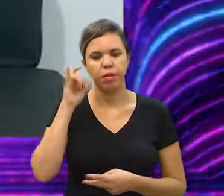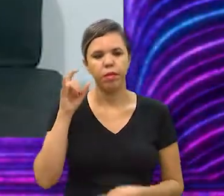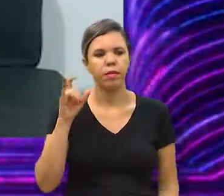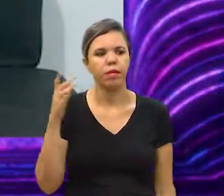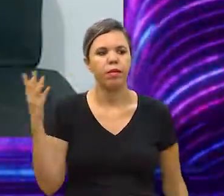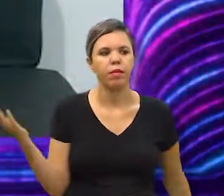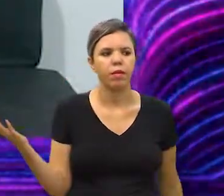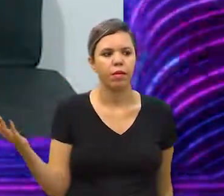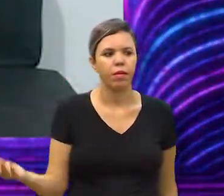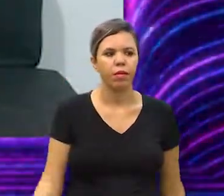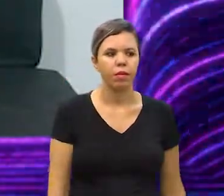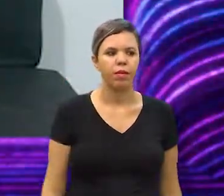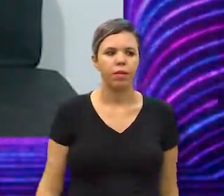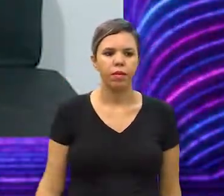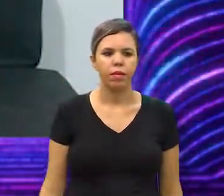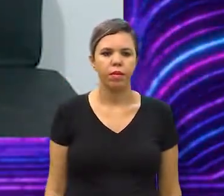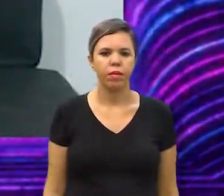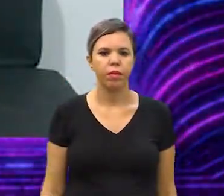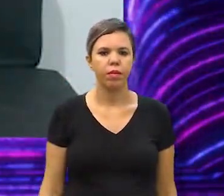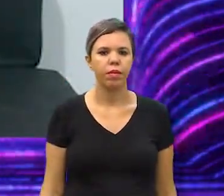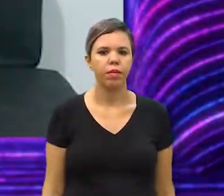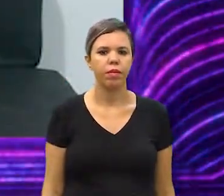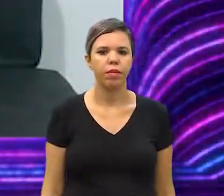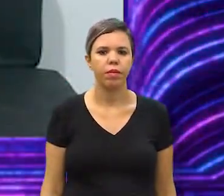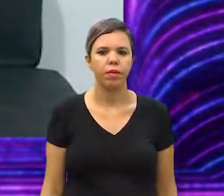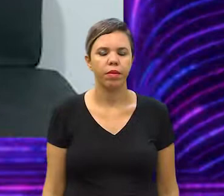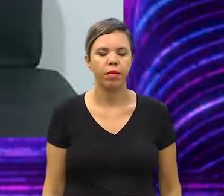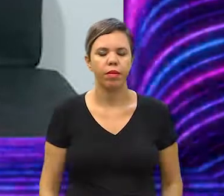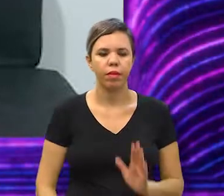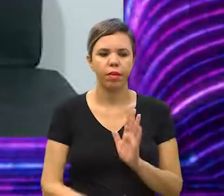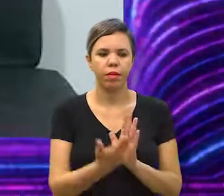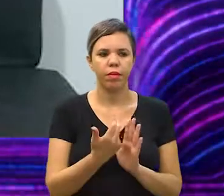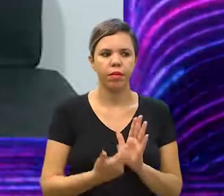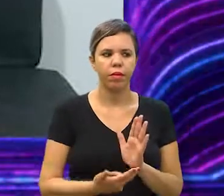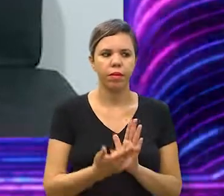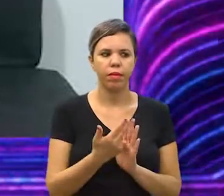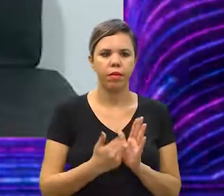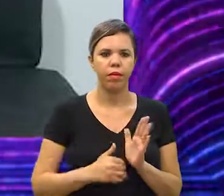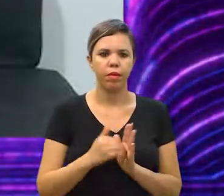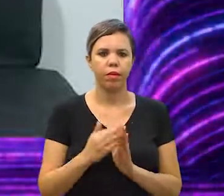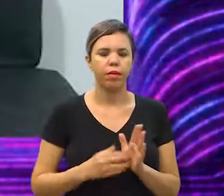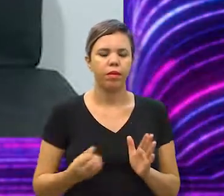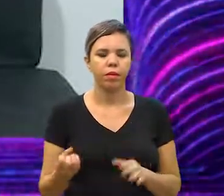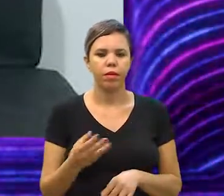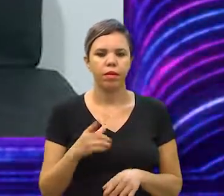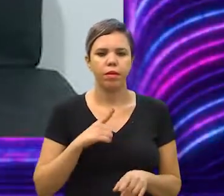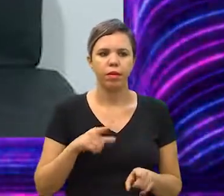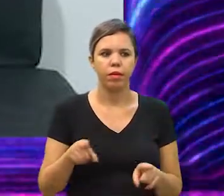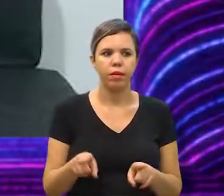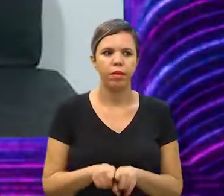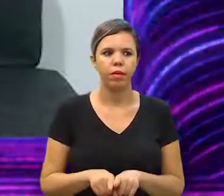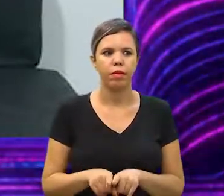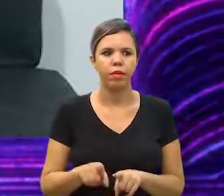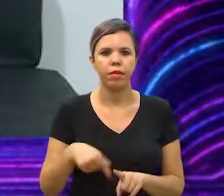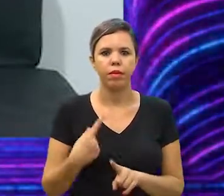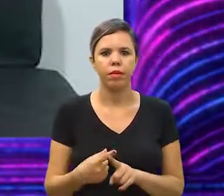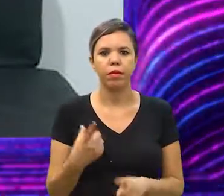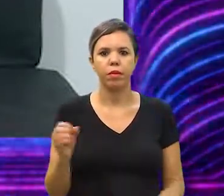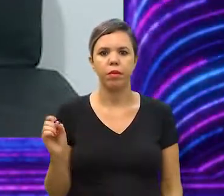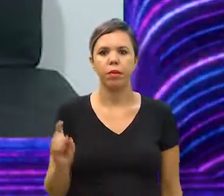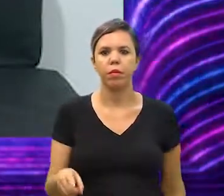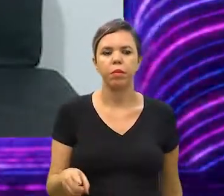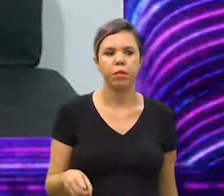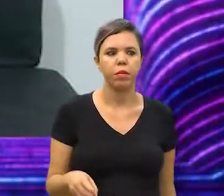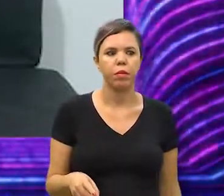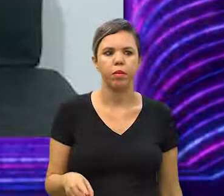Instagram, é o @vidadecãohq, que tem as tirinhas, eu falo sobre o Tinta Fresca lá também. Tem mais de 10 mil, acho